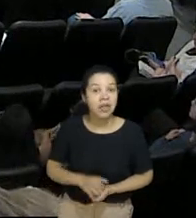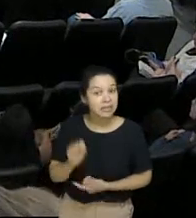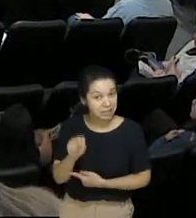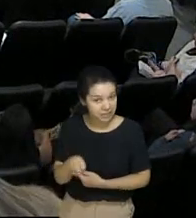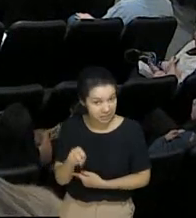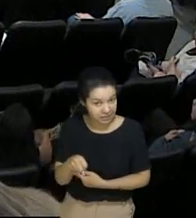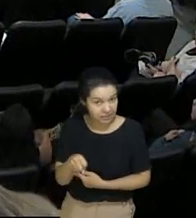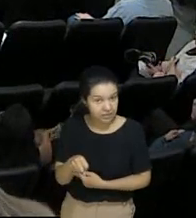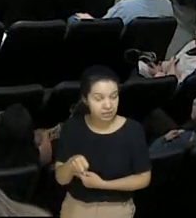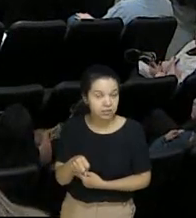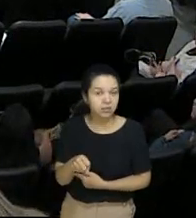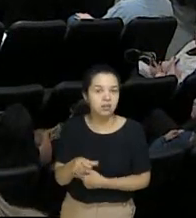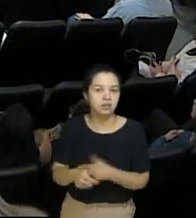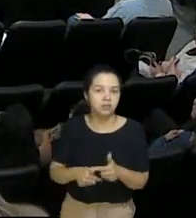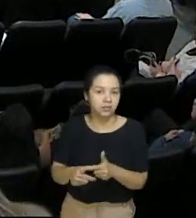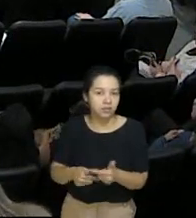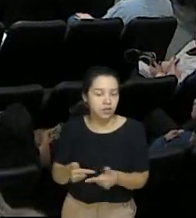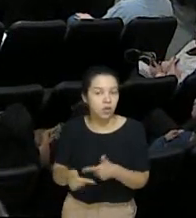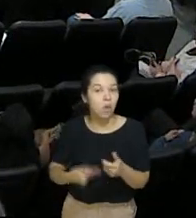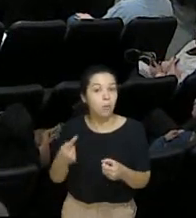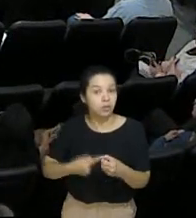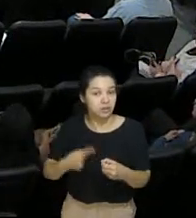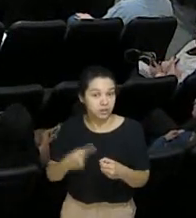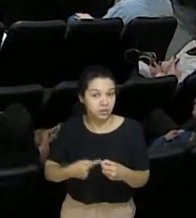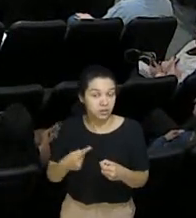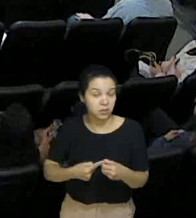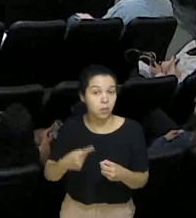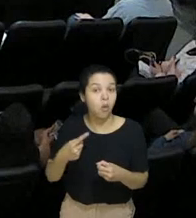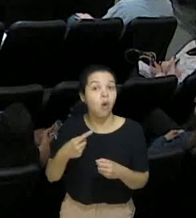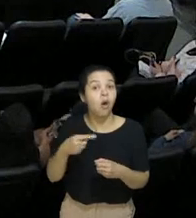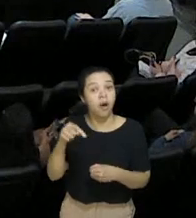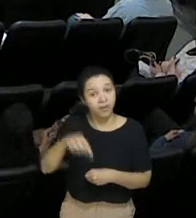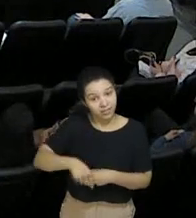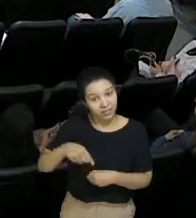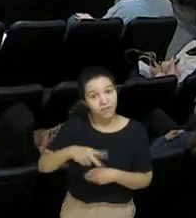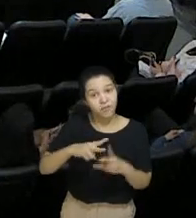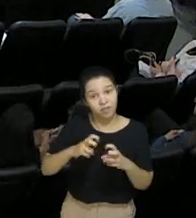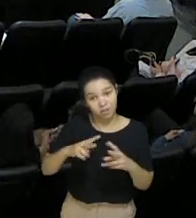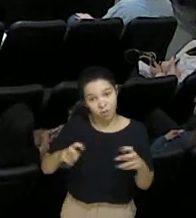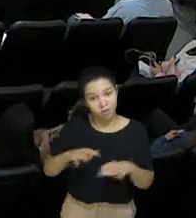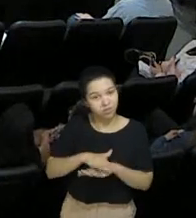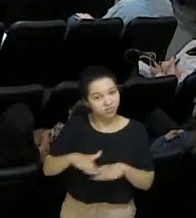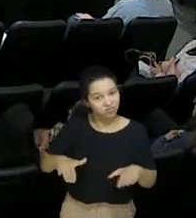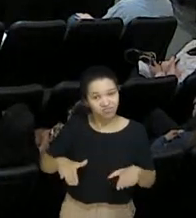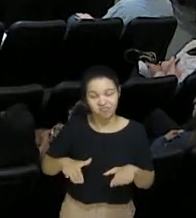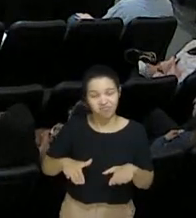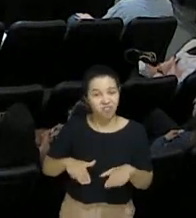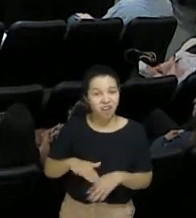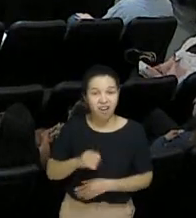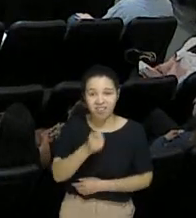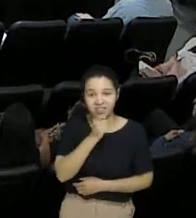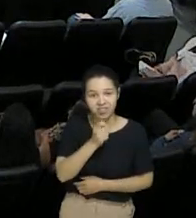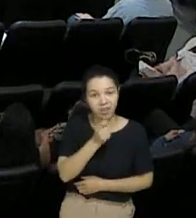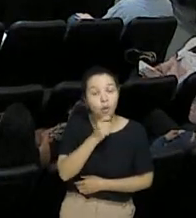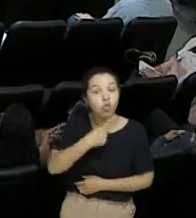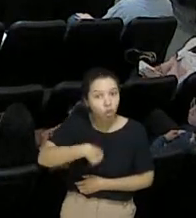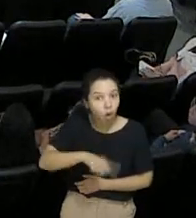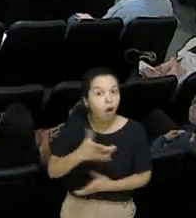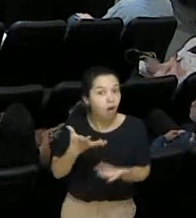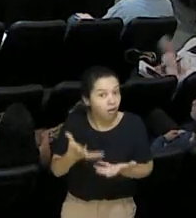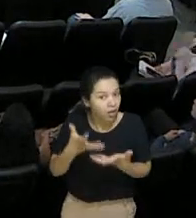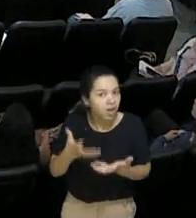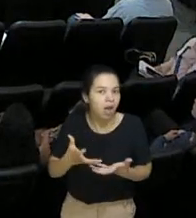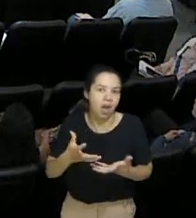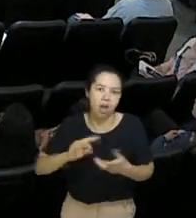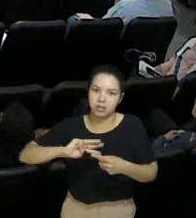de Florianópolis, então atende os munícipes de Florianópolis. Infelizmente, ainda não chegou. A ideia, gente, é replicar isso